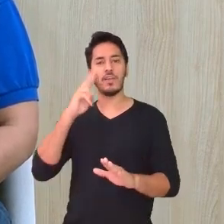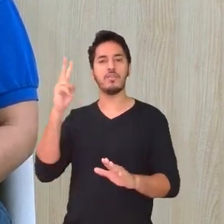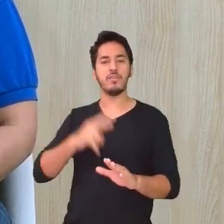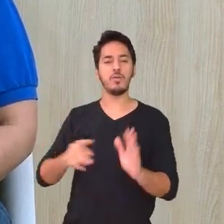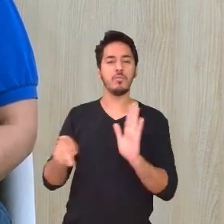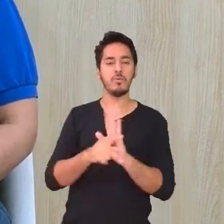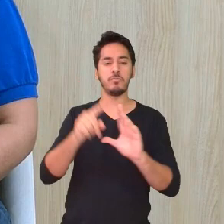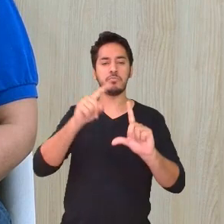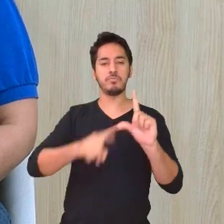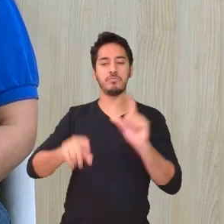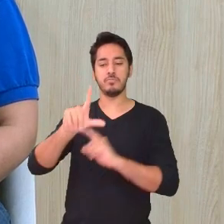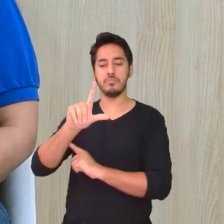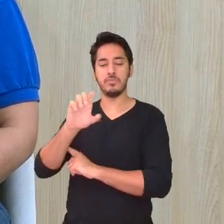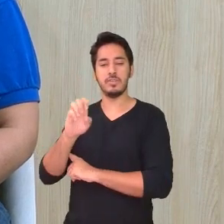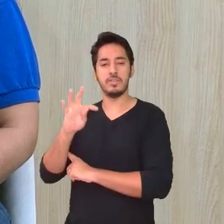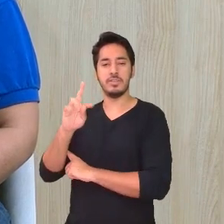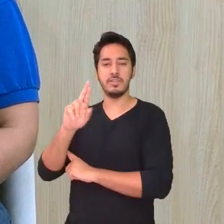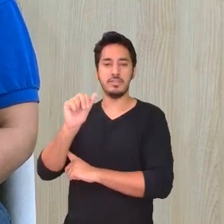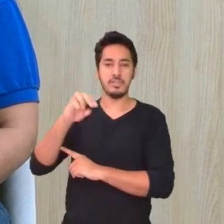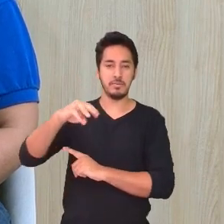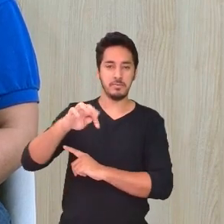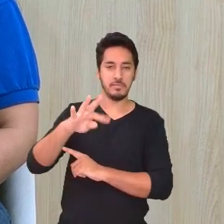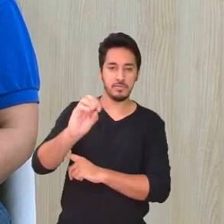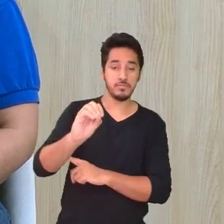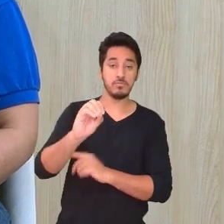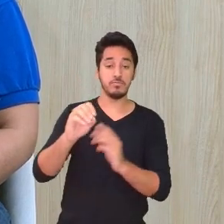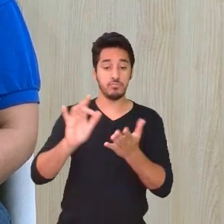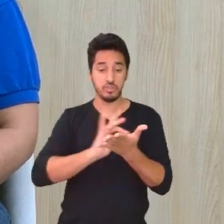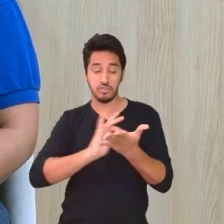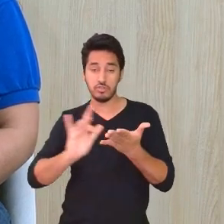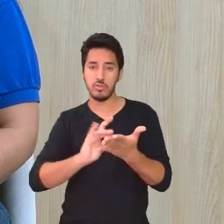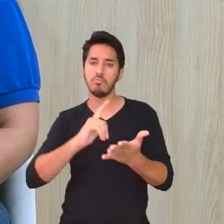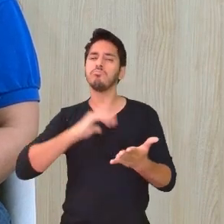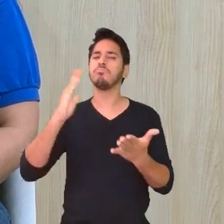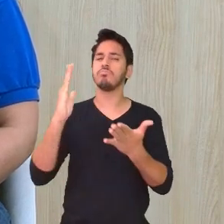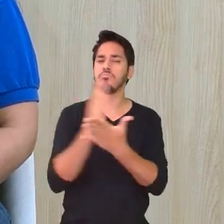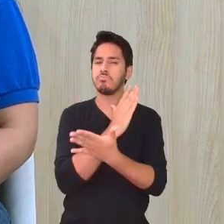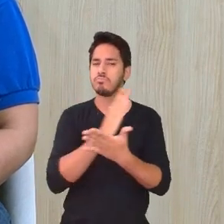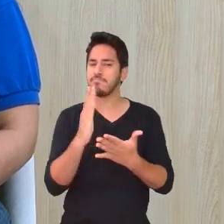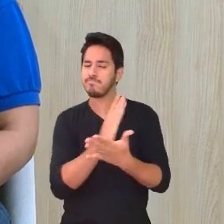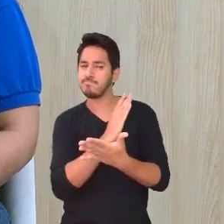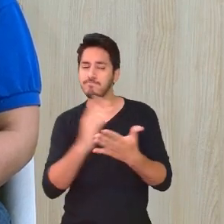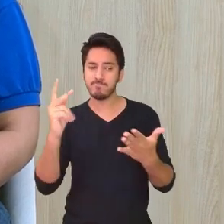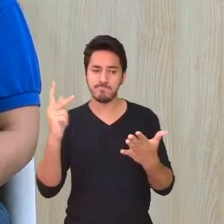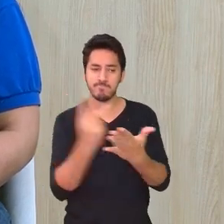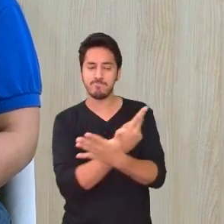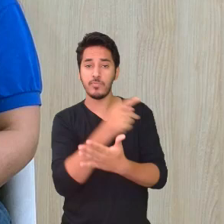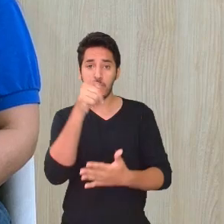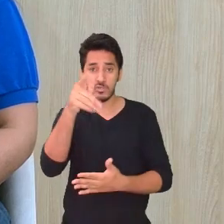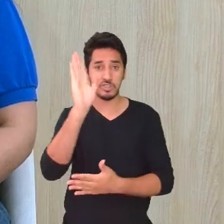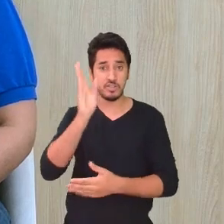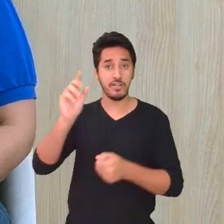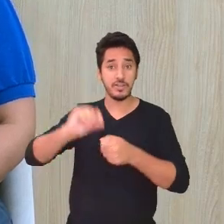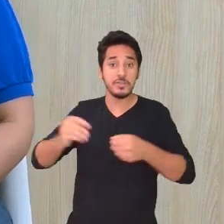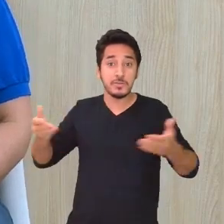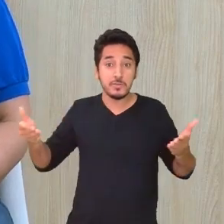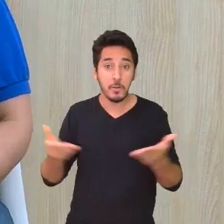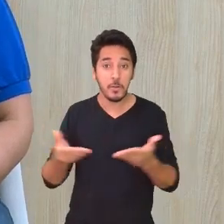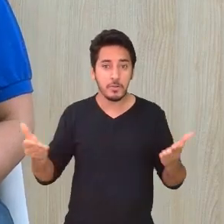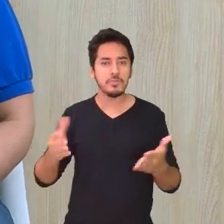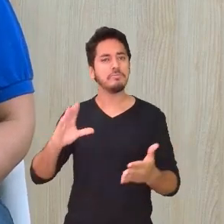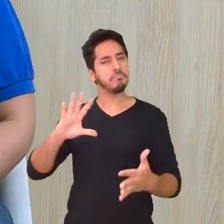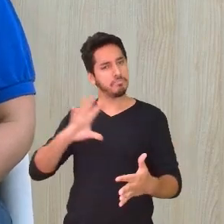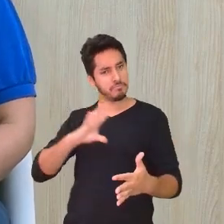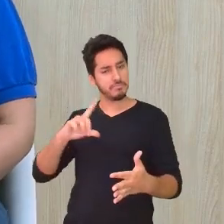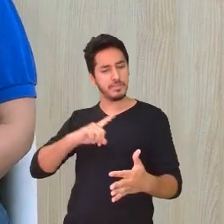letramento digital, a gente vai perceber que algumas situações que você provavelmente já fez hoje, tem muito a ver com